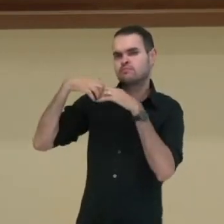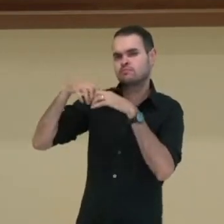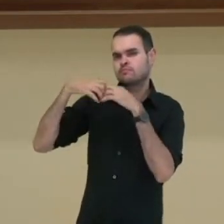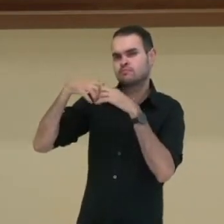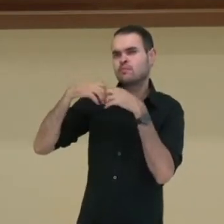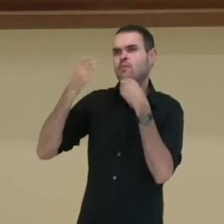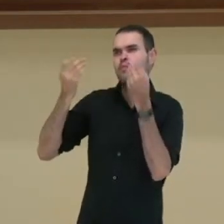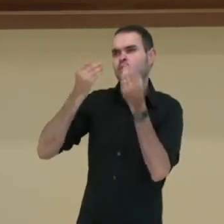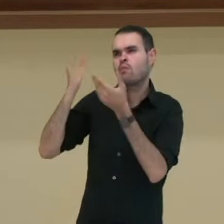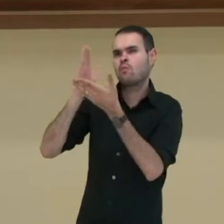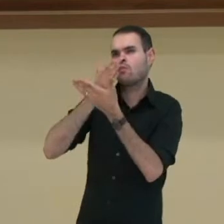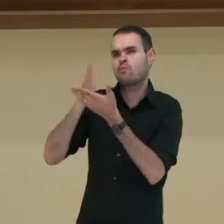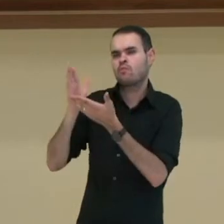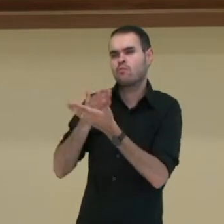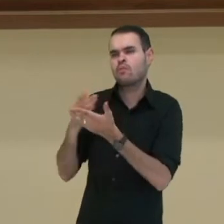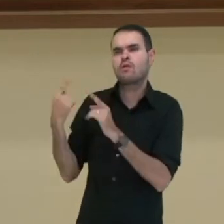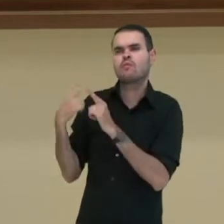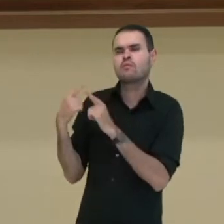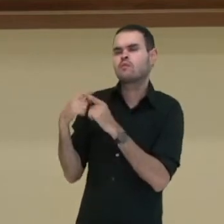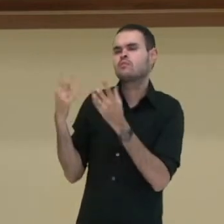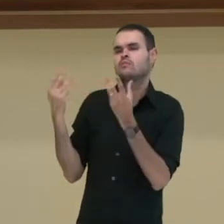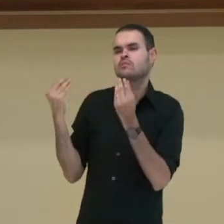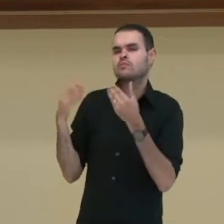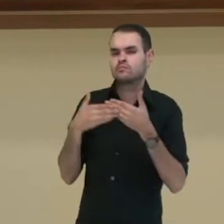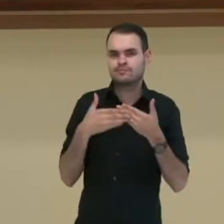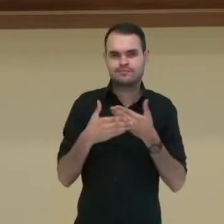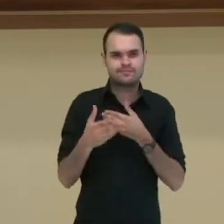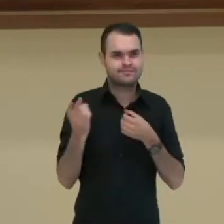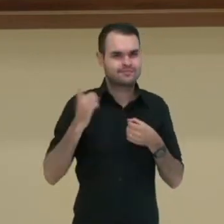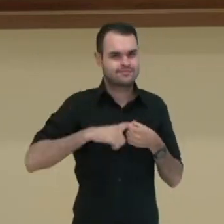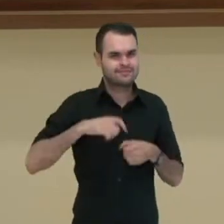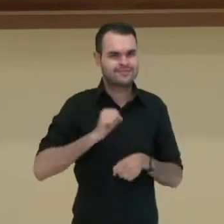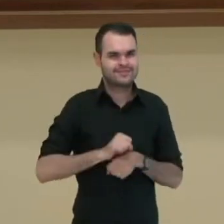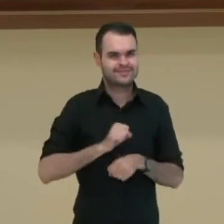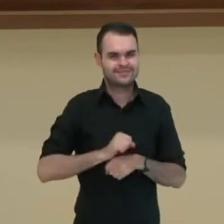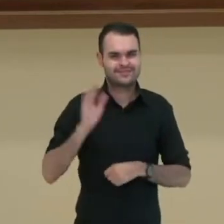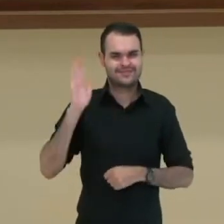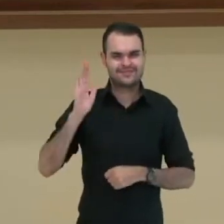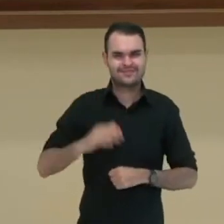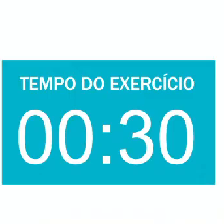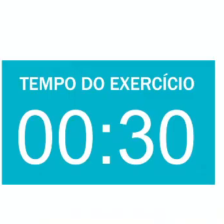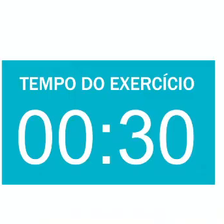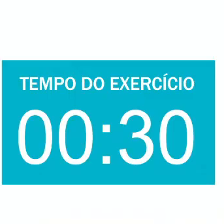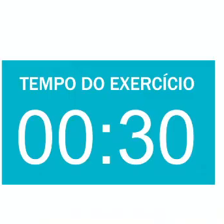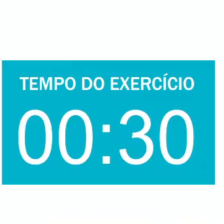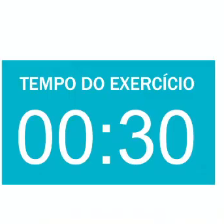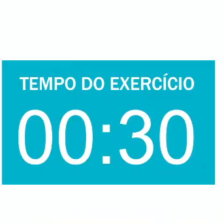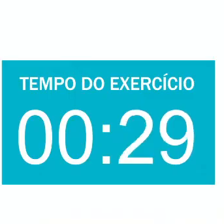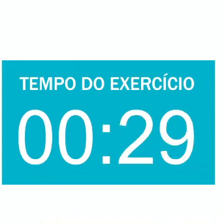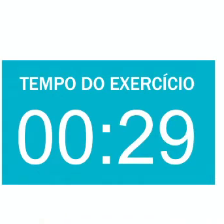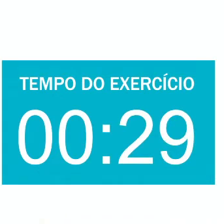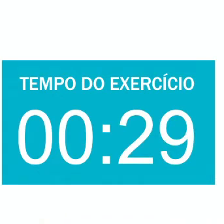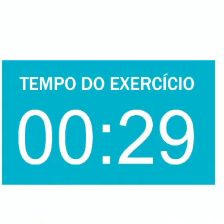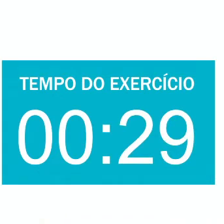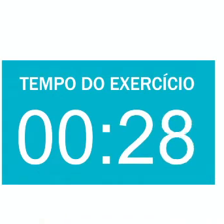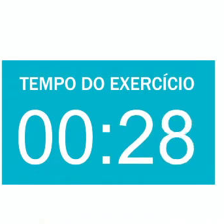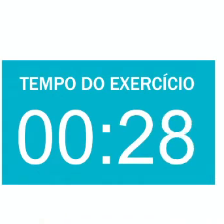como classificar? Por que tantos seres vivos? Eu já volto, tá? Tô te esperando aqui, até já!